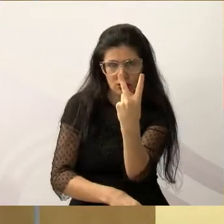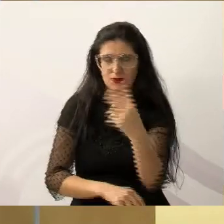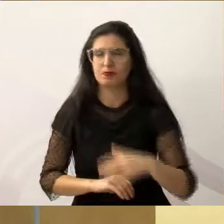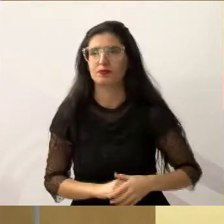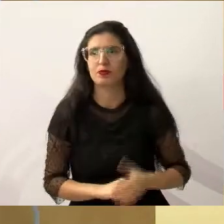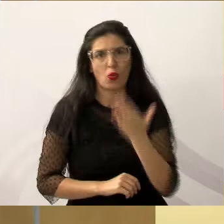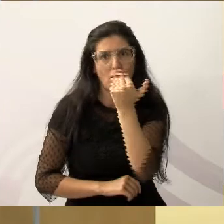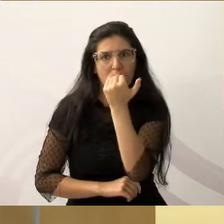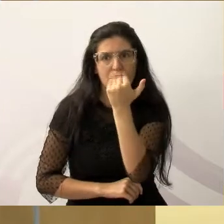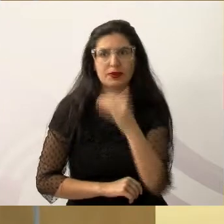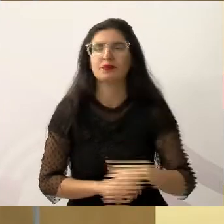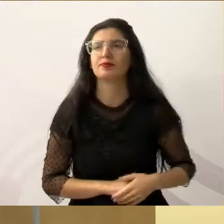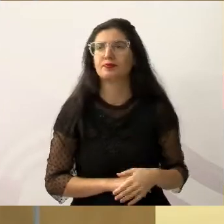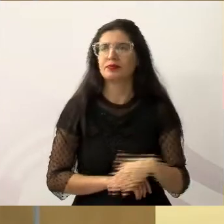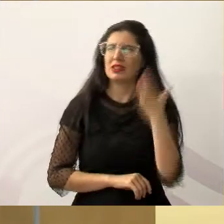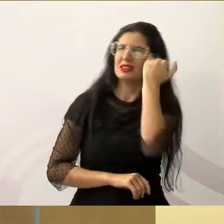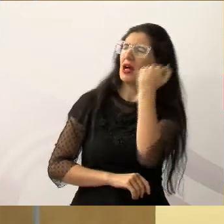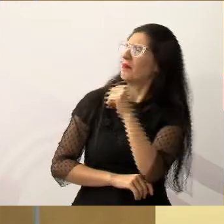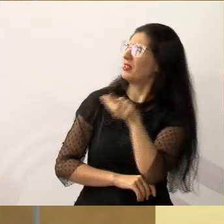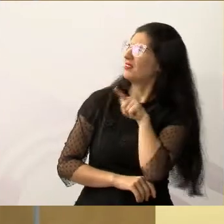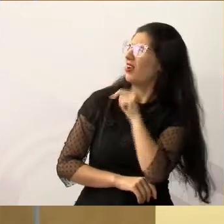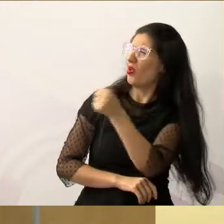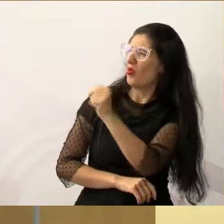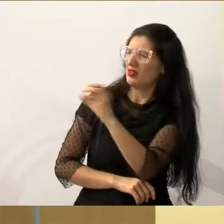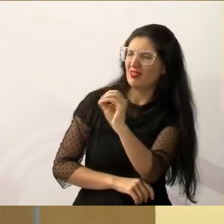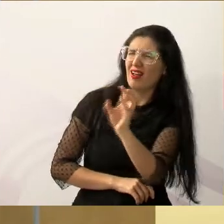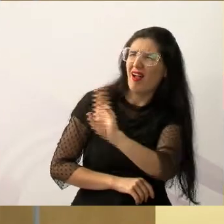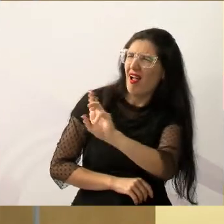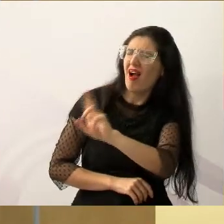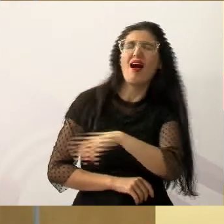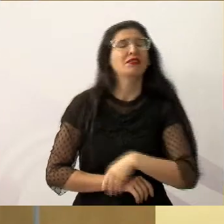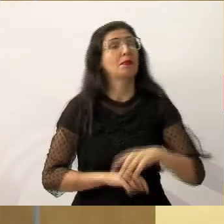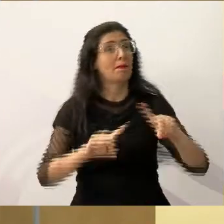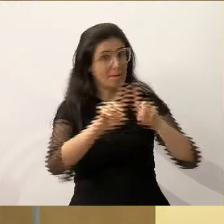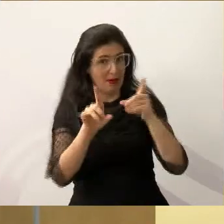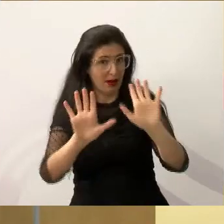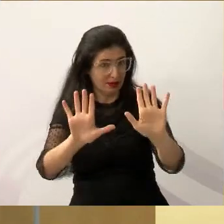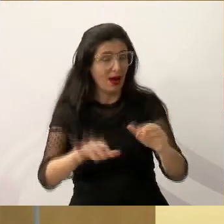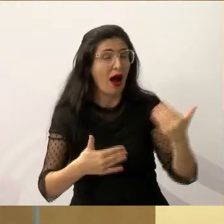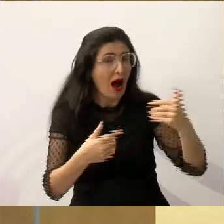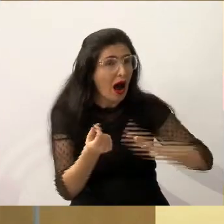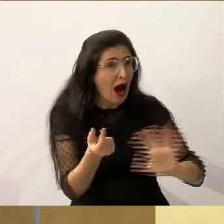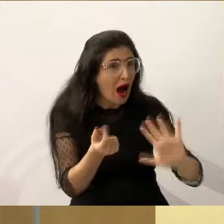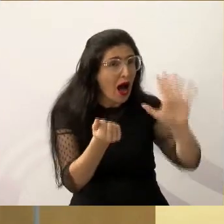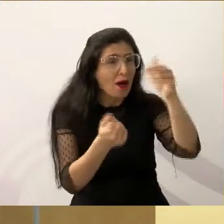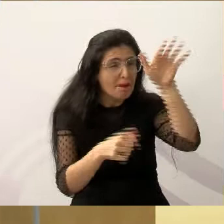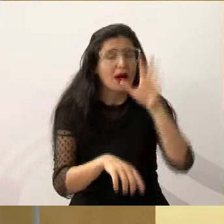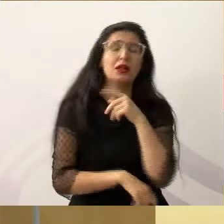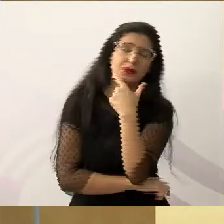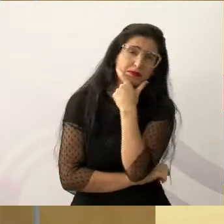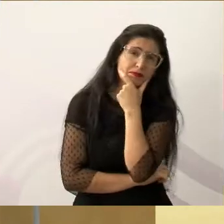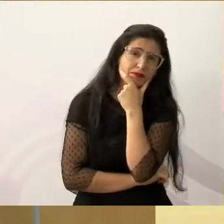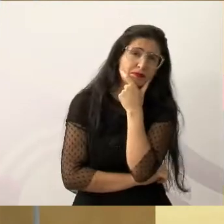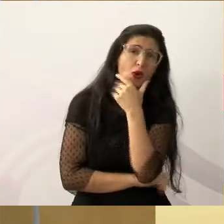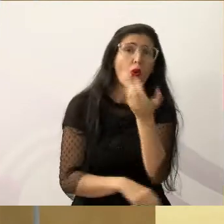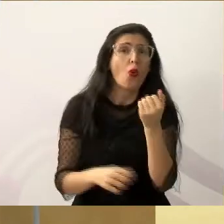R$80, mas nós pegamos a cesta mais cara, com mais produtos, para que a gente chegasse no valor aí